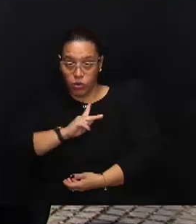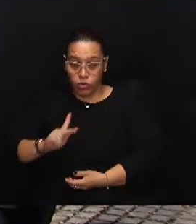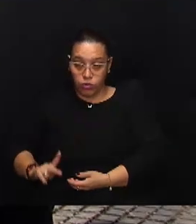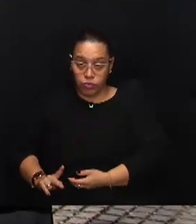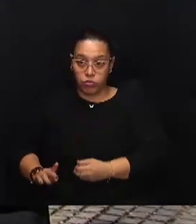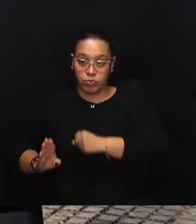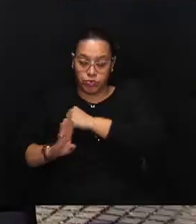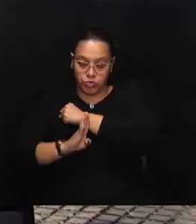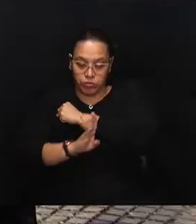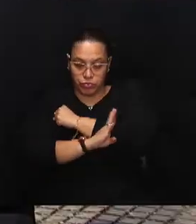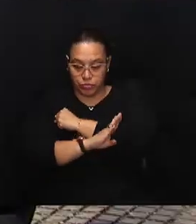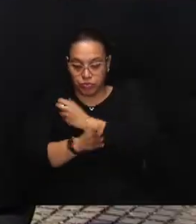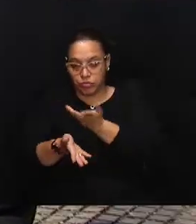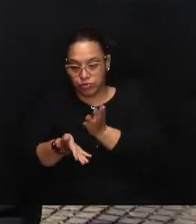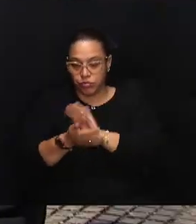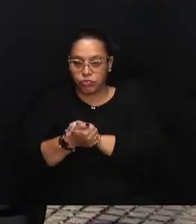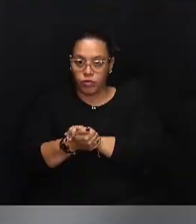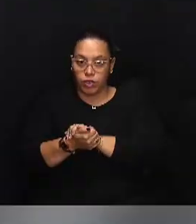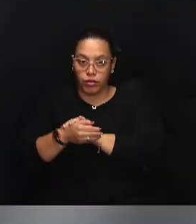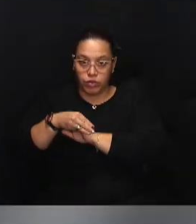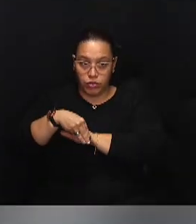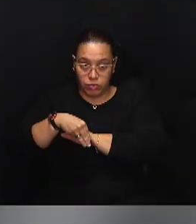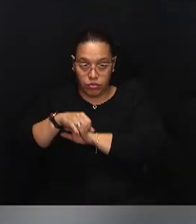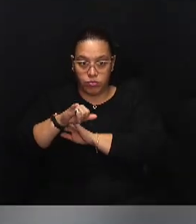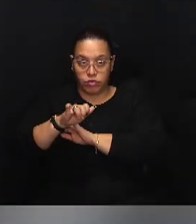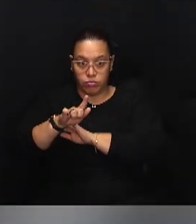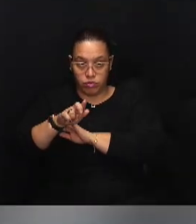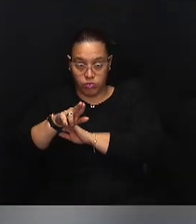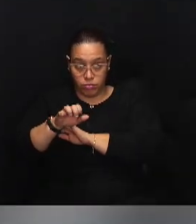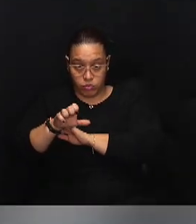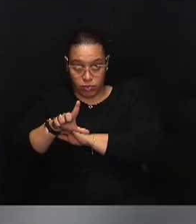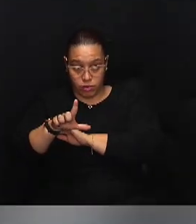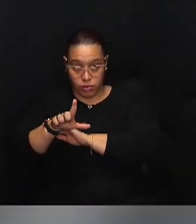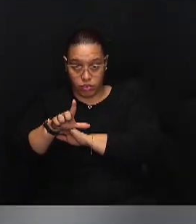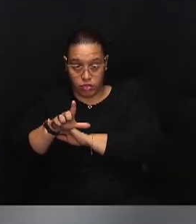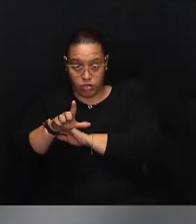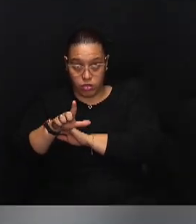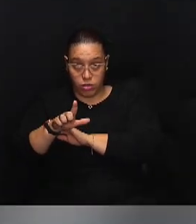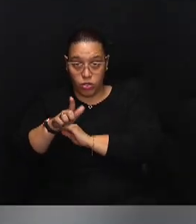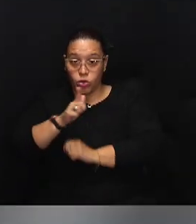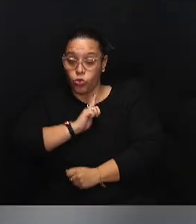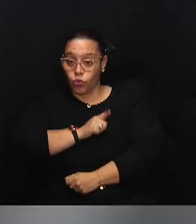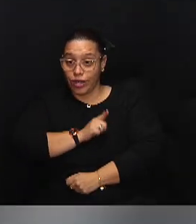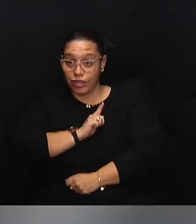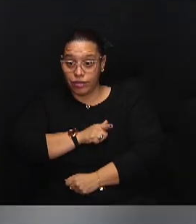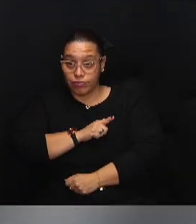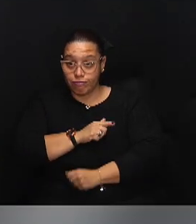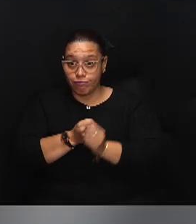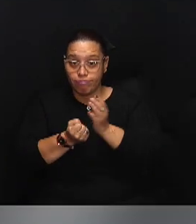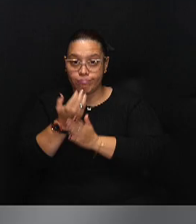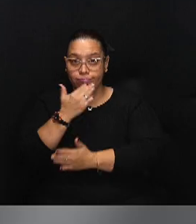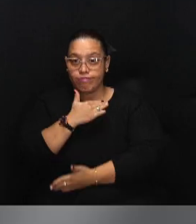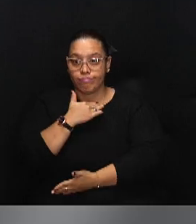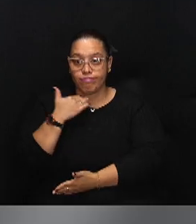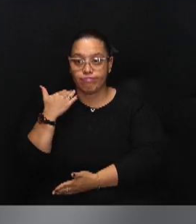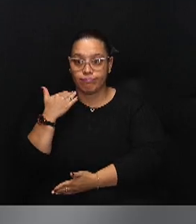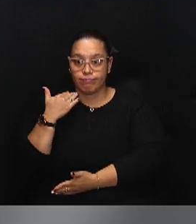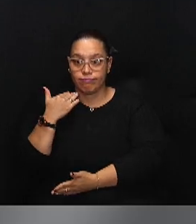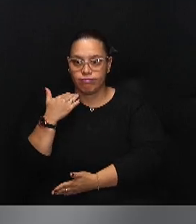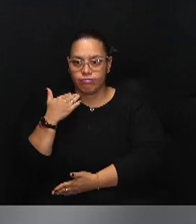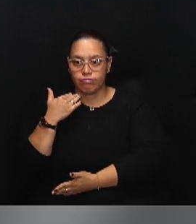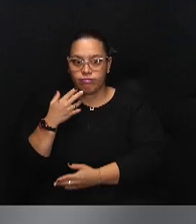campo da Ponte Preta. Dá pra gente falar do Miguel Greco, um dos fundadores do Guarani Futebol Clube, que morreu de maneira